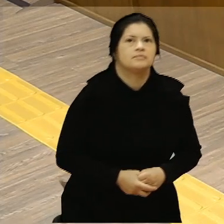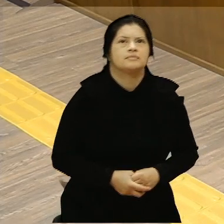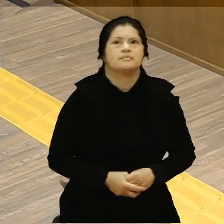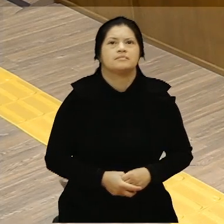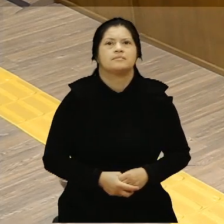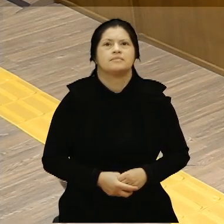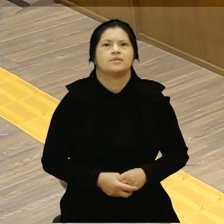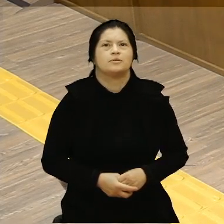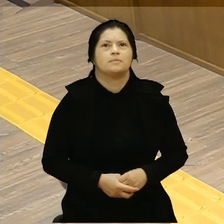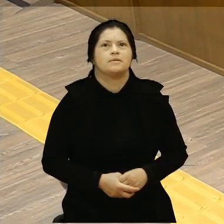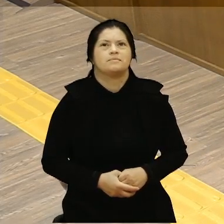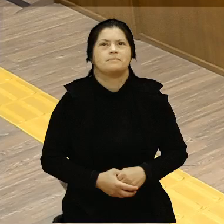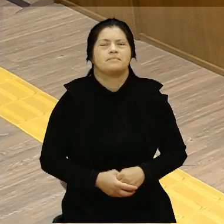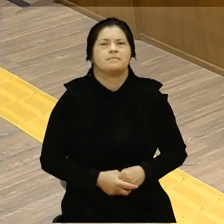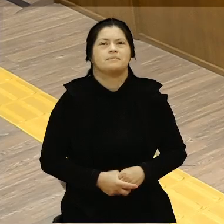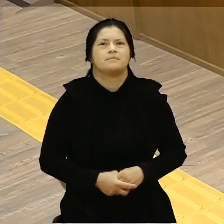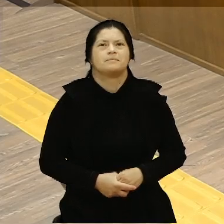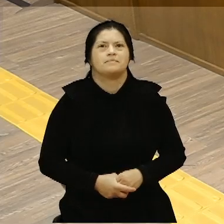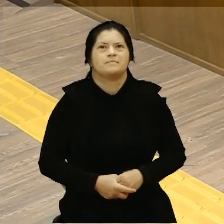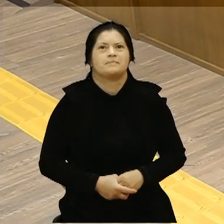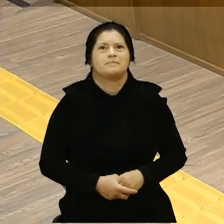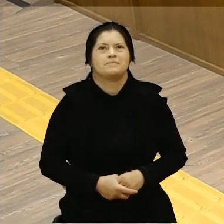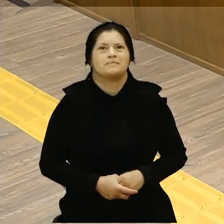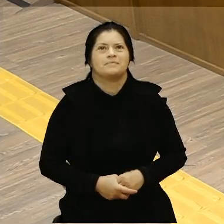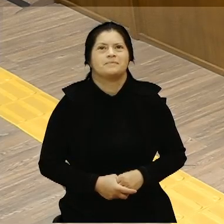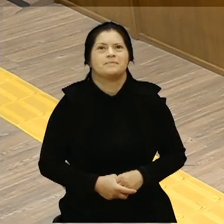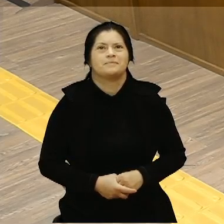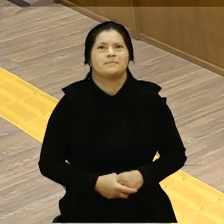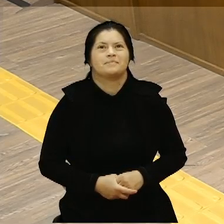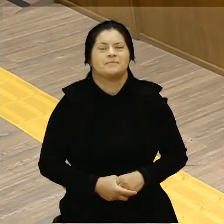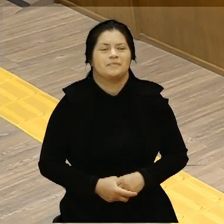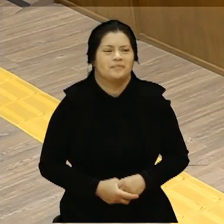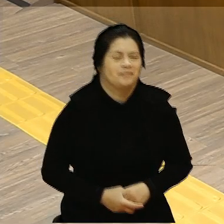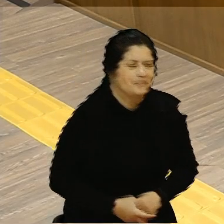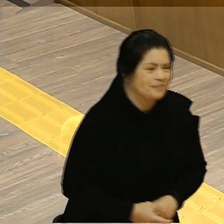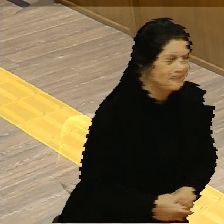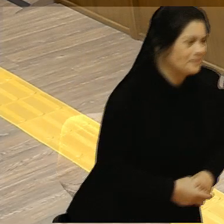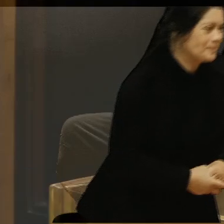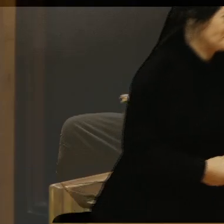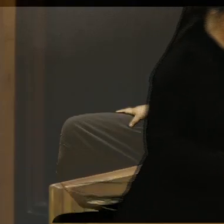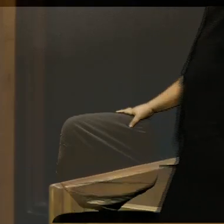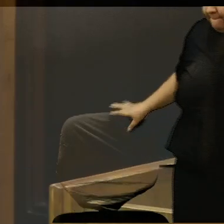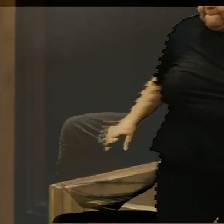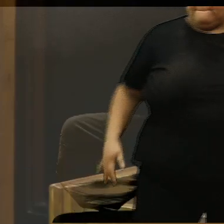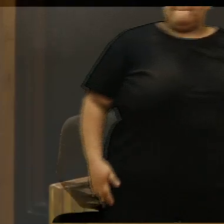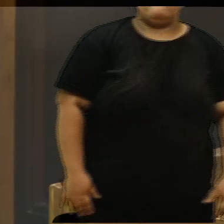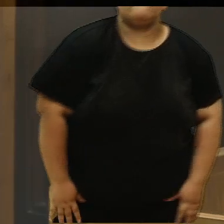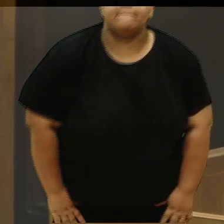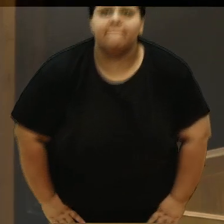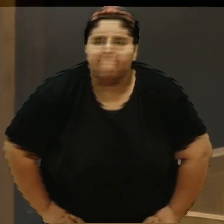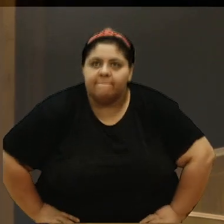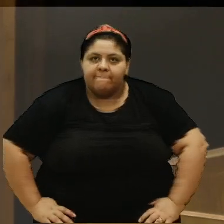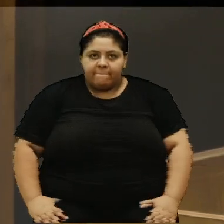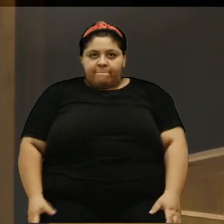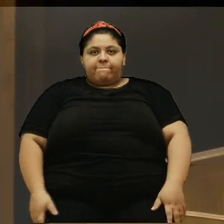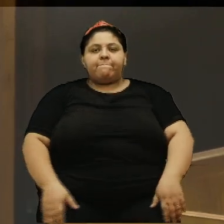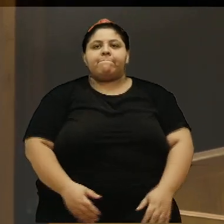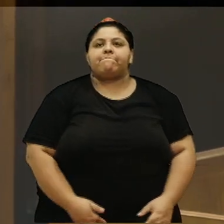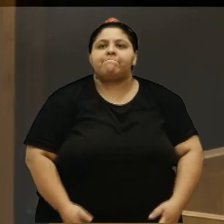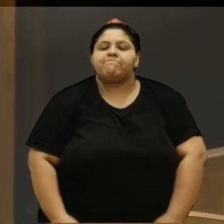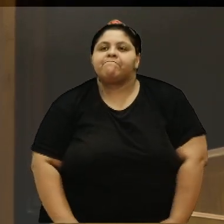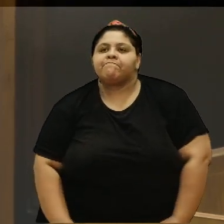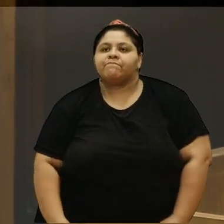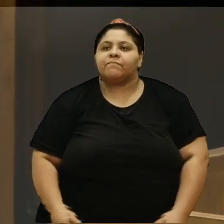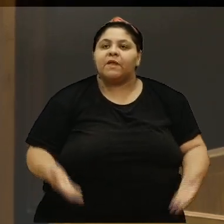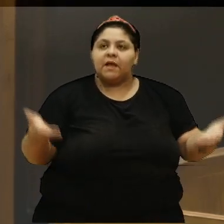Bom dia, senhor presidente, prezados pares que permanecem conosco aqui ainda no plenário, também, de igual forma, a população caxiense que nos assiste